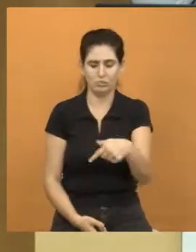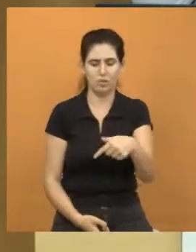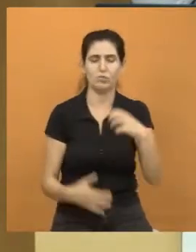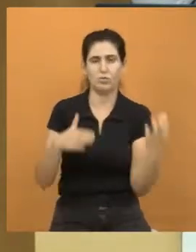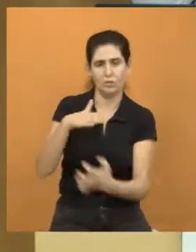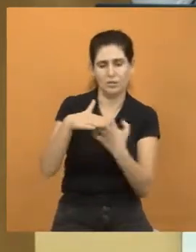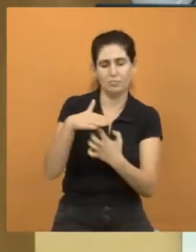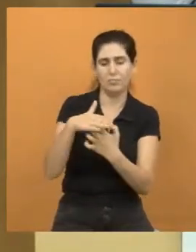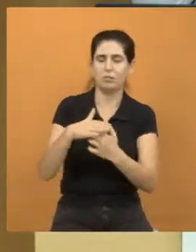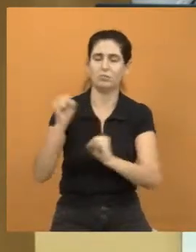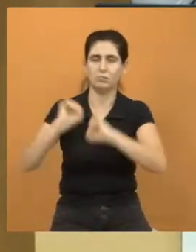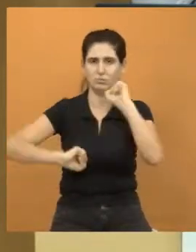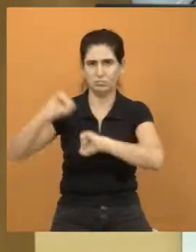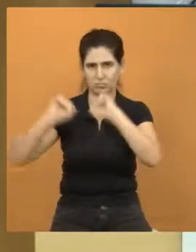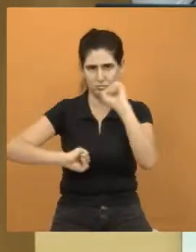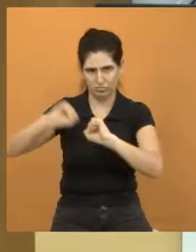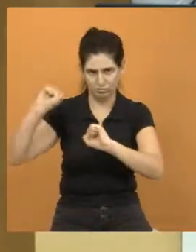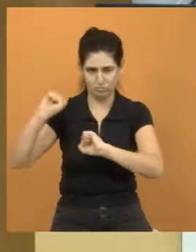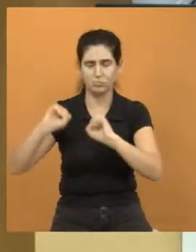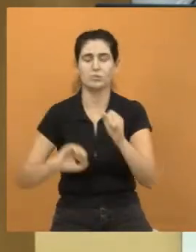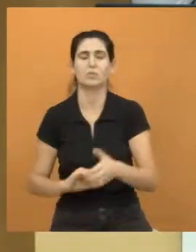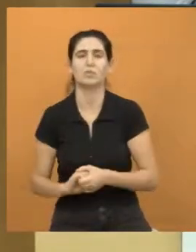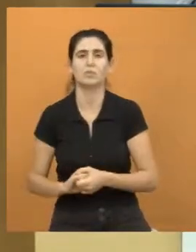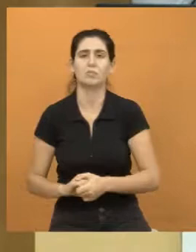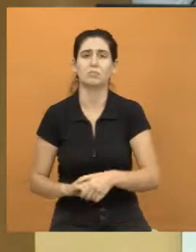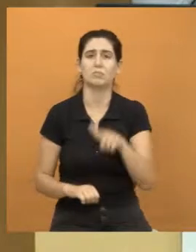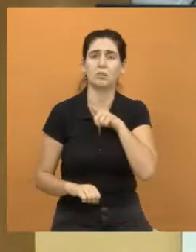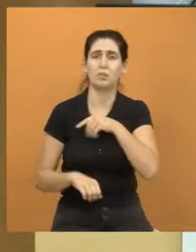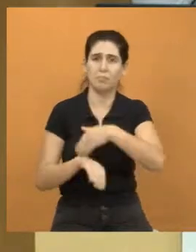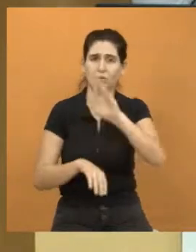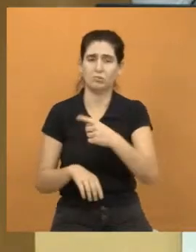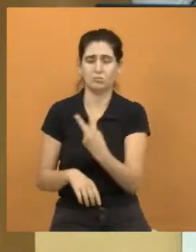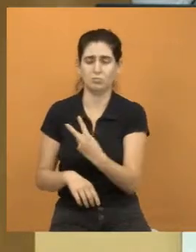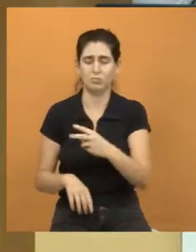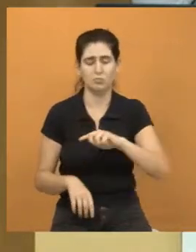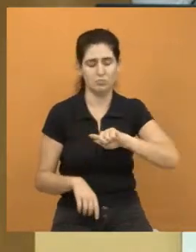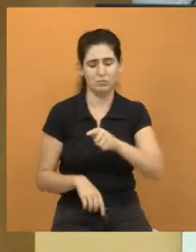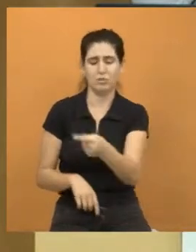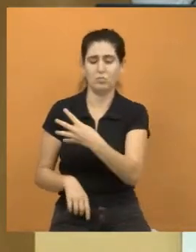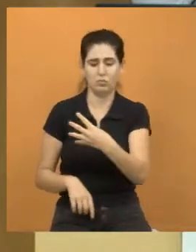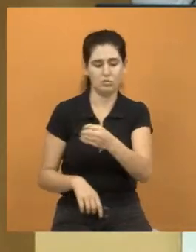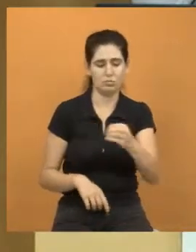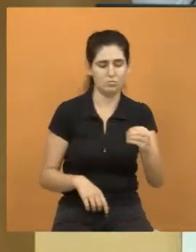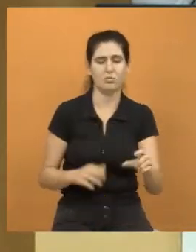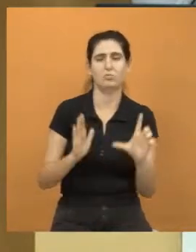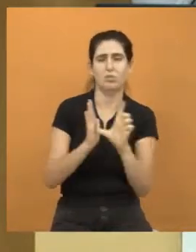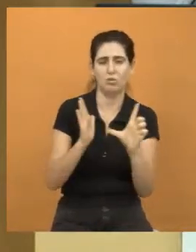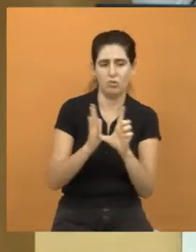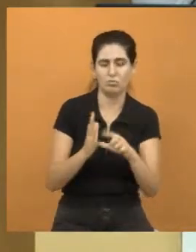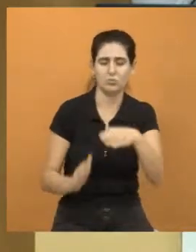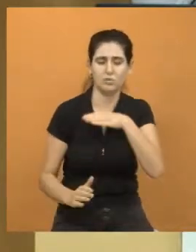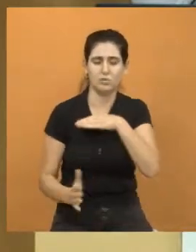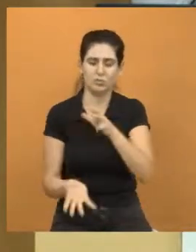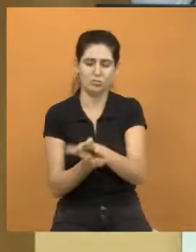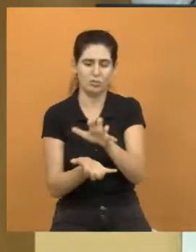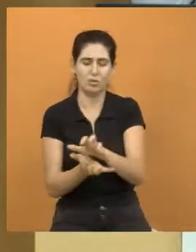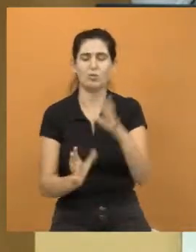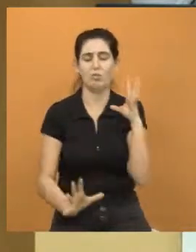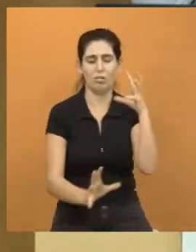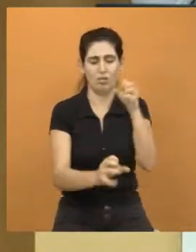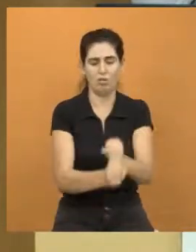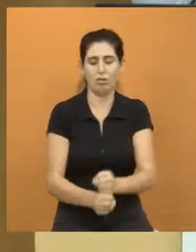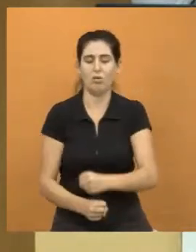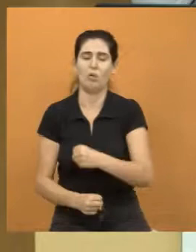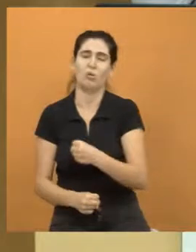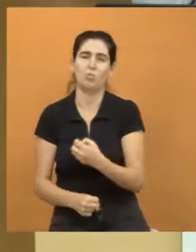empresas industriais. Nós temos mais de 2.400 pontos de comércio na cidade de Jacareí, totalizando